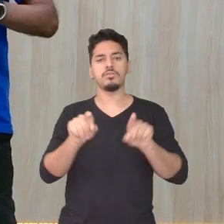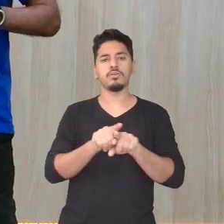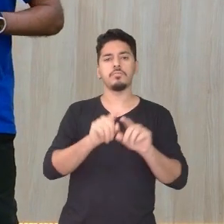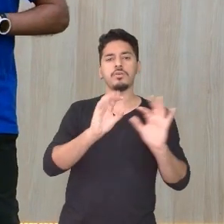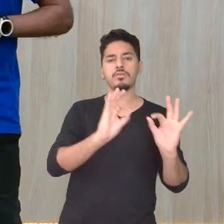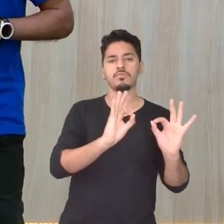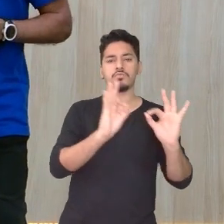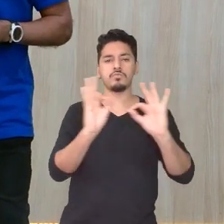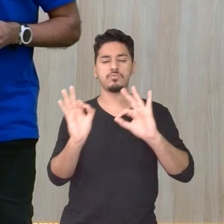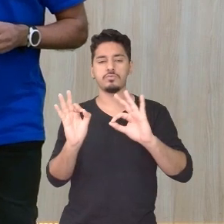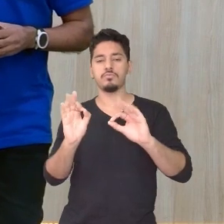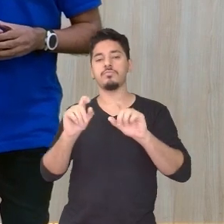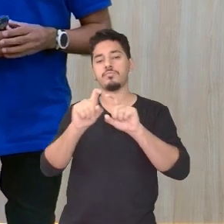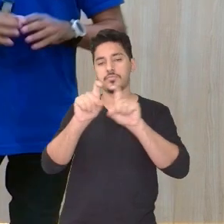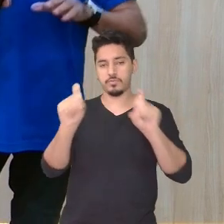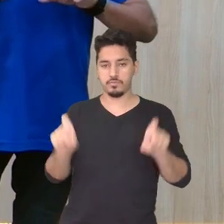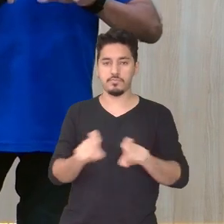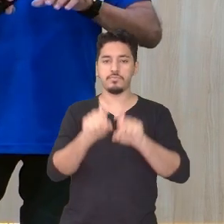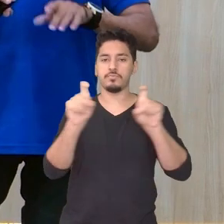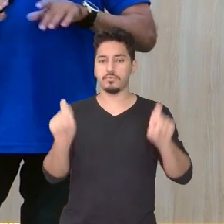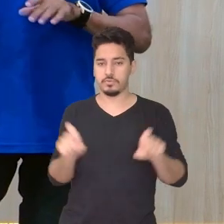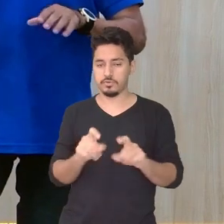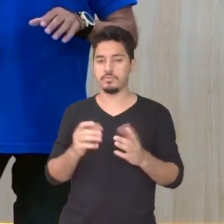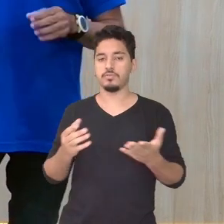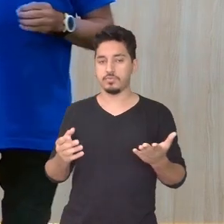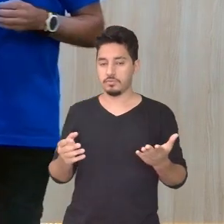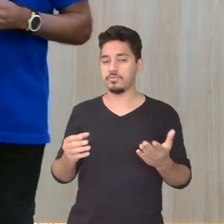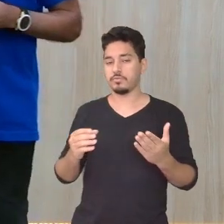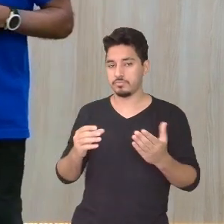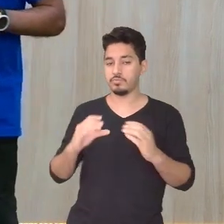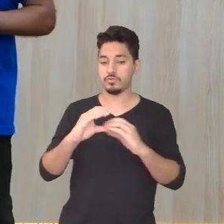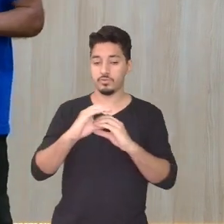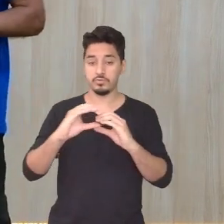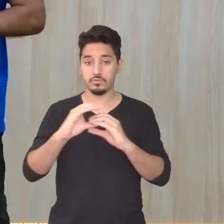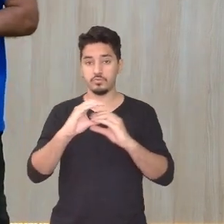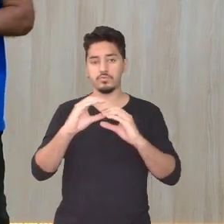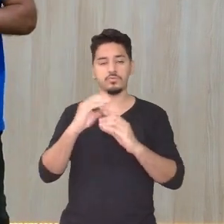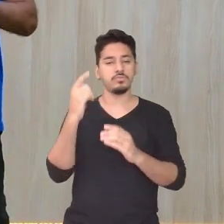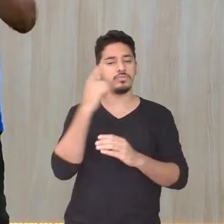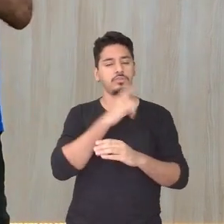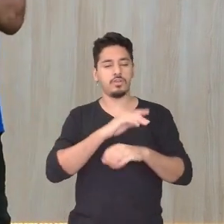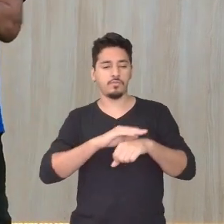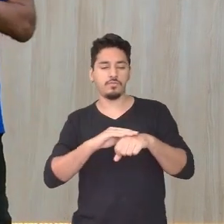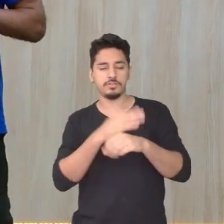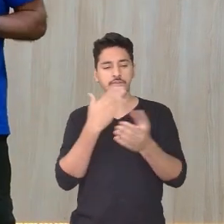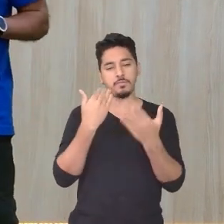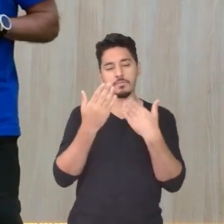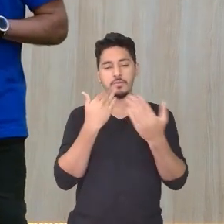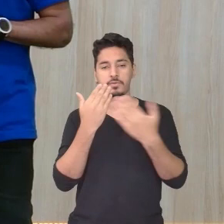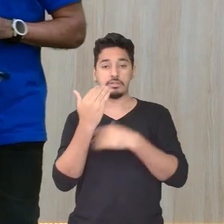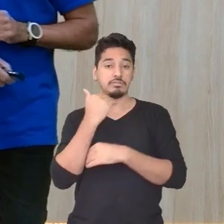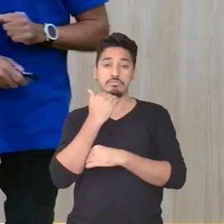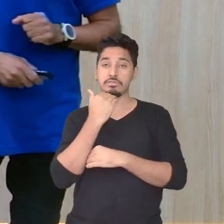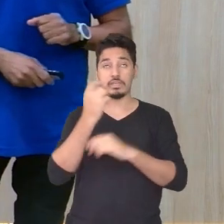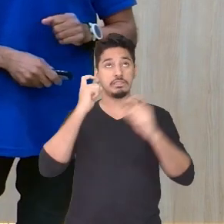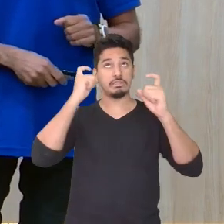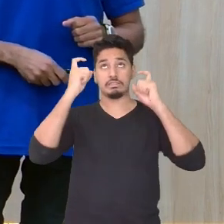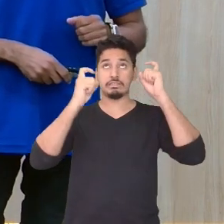ó, pelo computador. Olha, acessa lá o Educa Recife e consegue numa boa falar com o Ricardinho sem estresse, sem problema